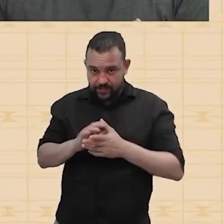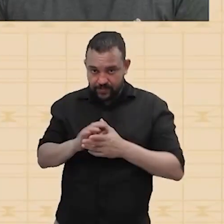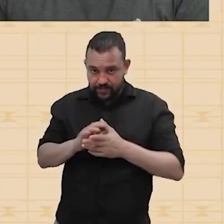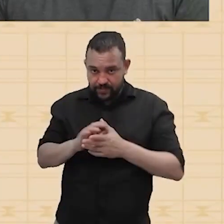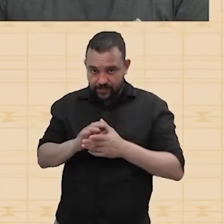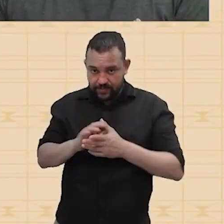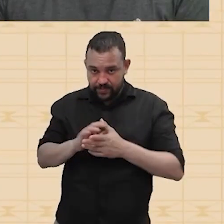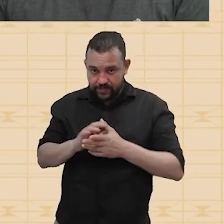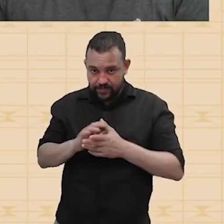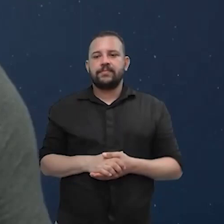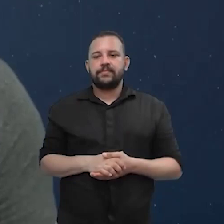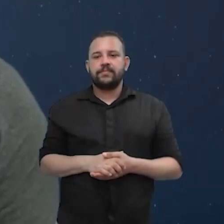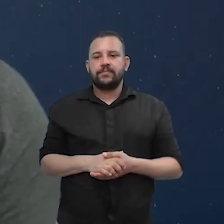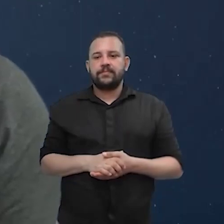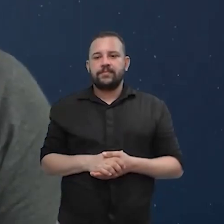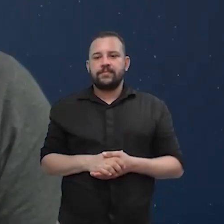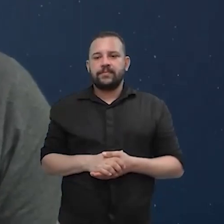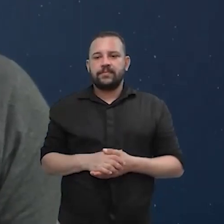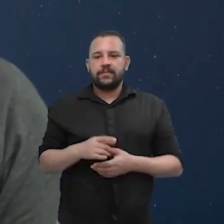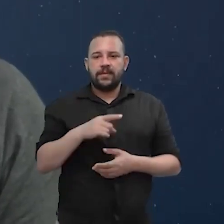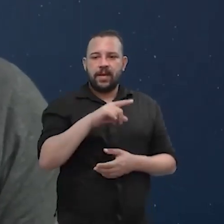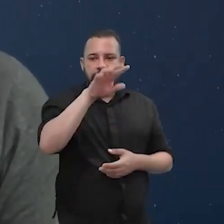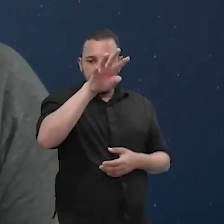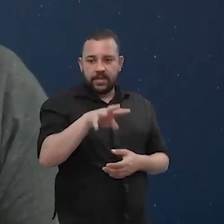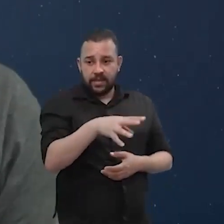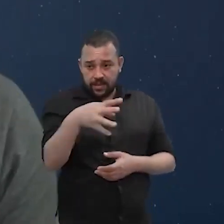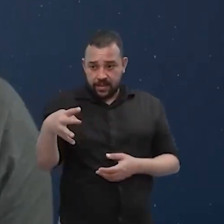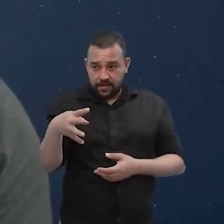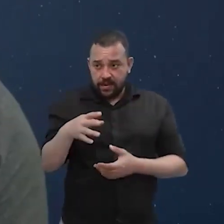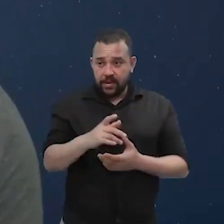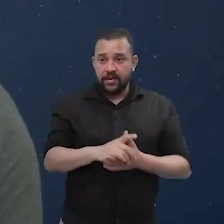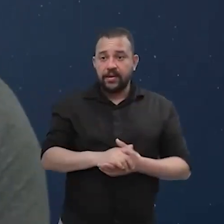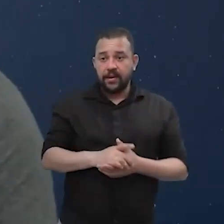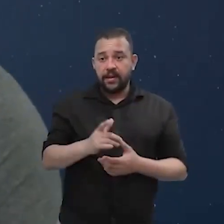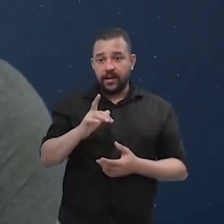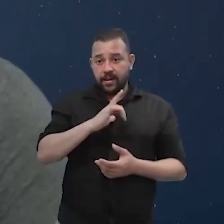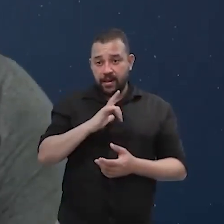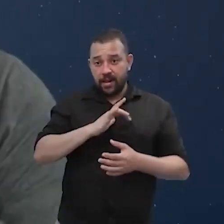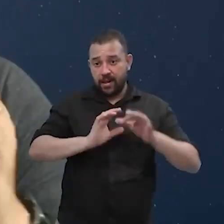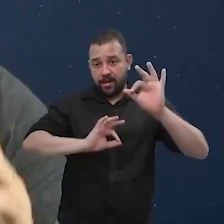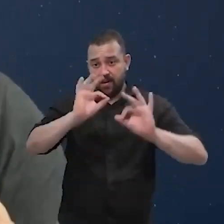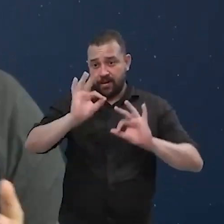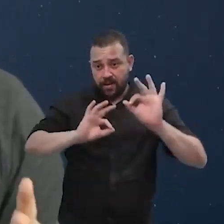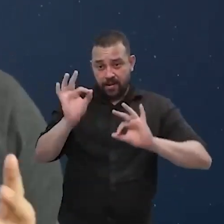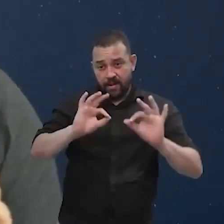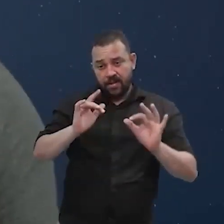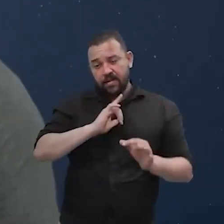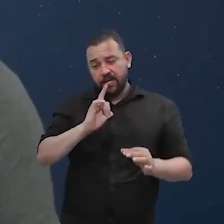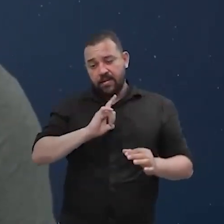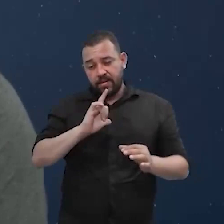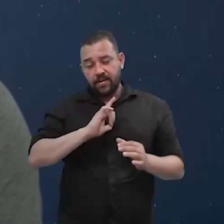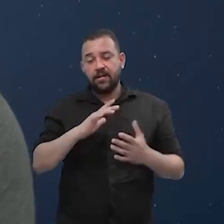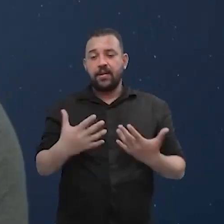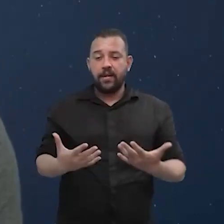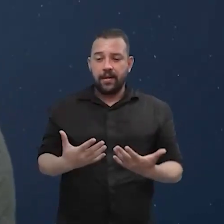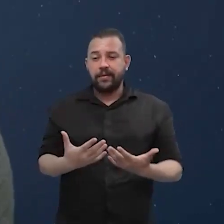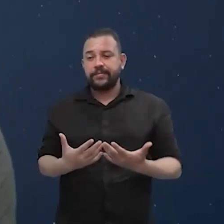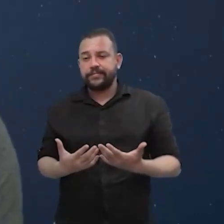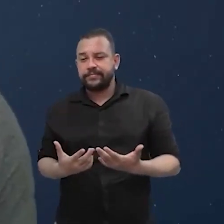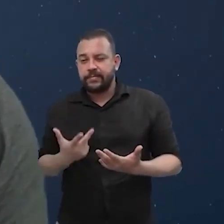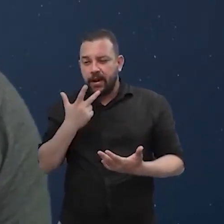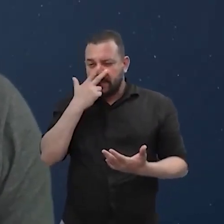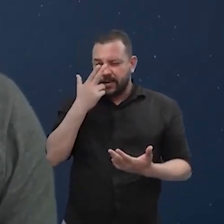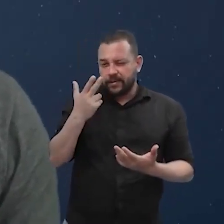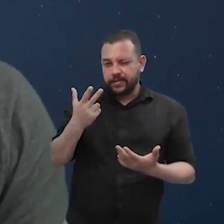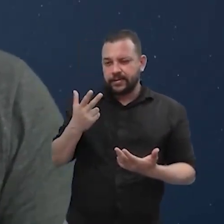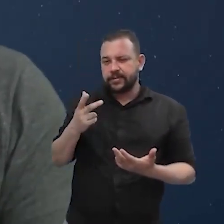Olha aqui. Essa tabela, meu amigo, essa tabela ela é organizada, ela tem algumas separações. Ela tem o que nós chamamos